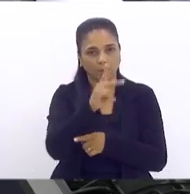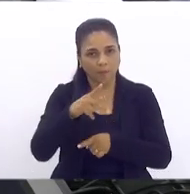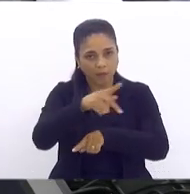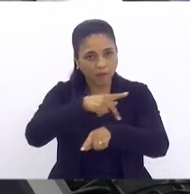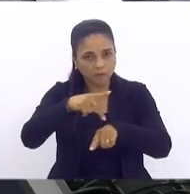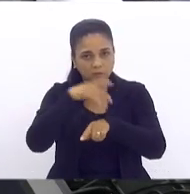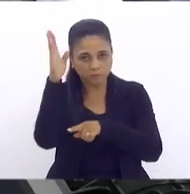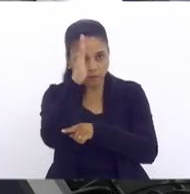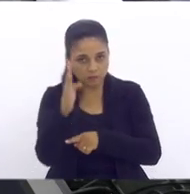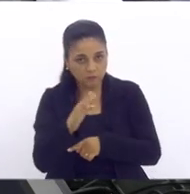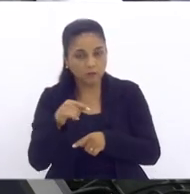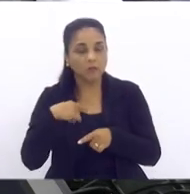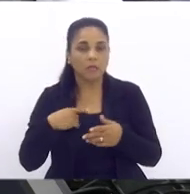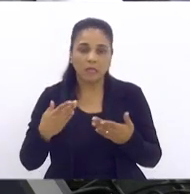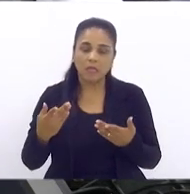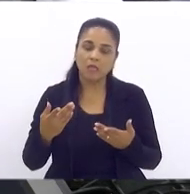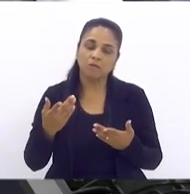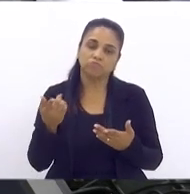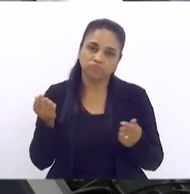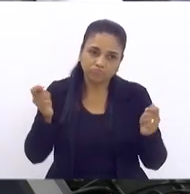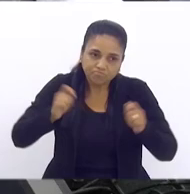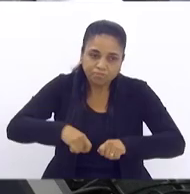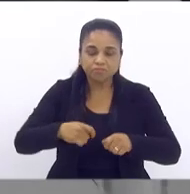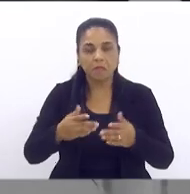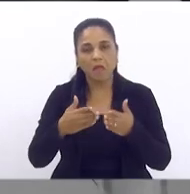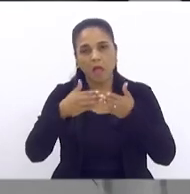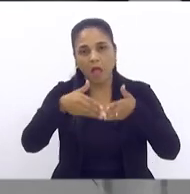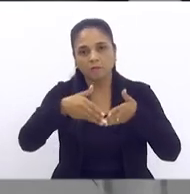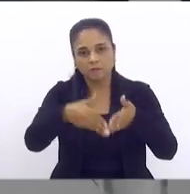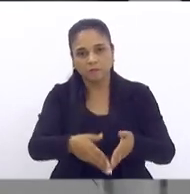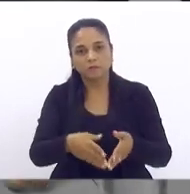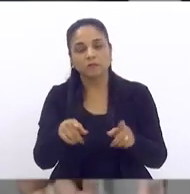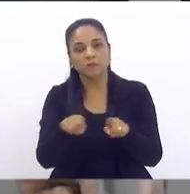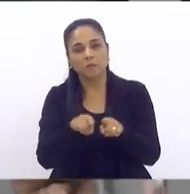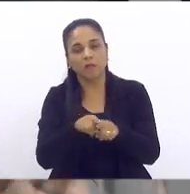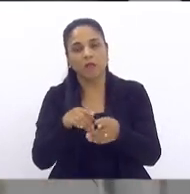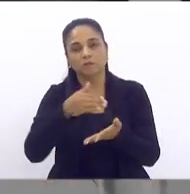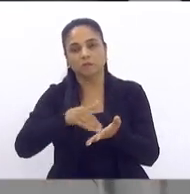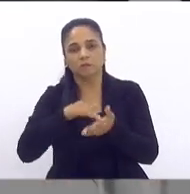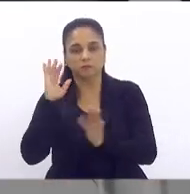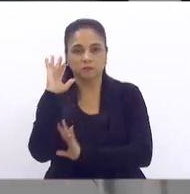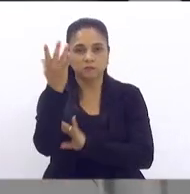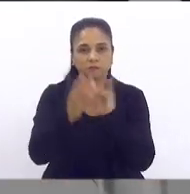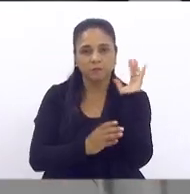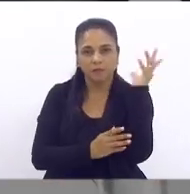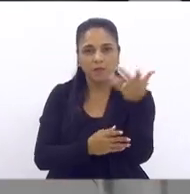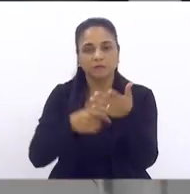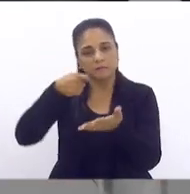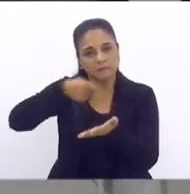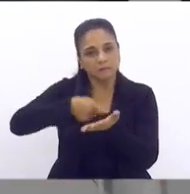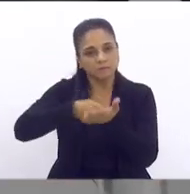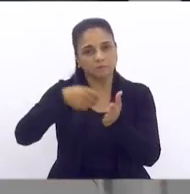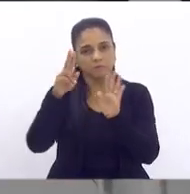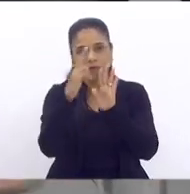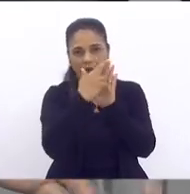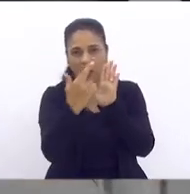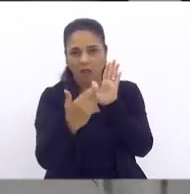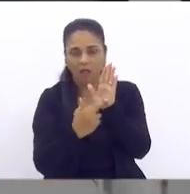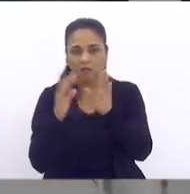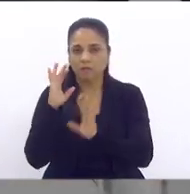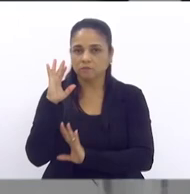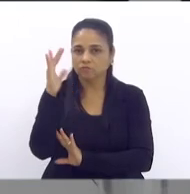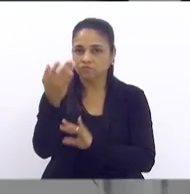ambientais. Tem proposição do deputado Jorge Felipe, presidente da Comissão de Meio Ambiente, para tornar mais dura o regramento ambiental